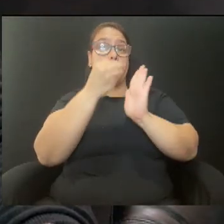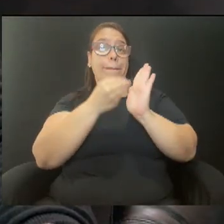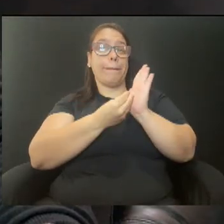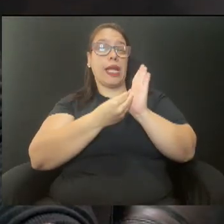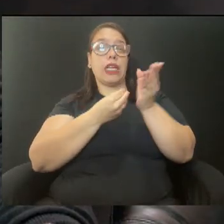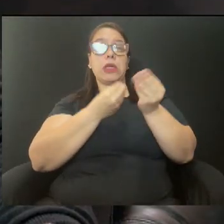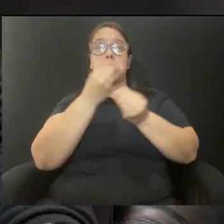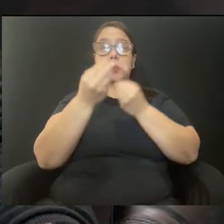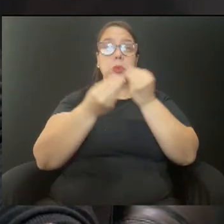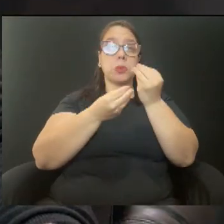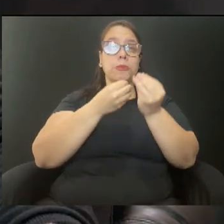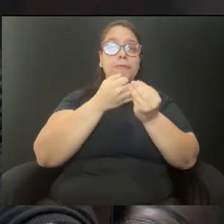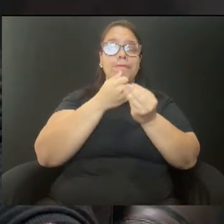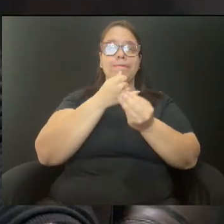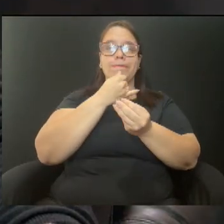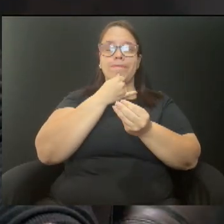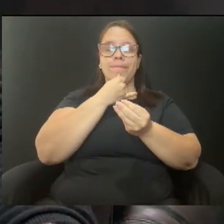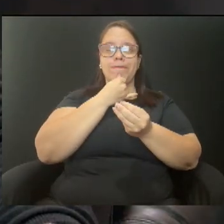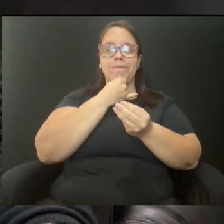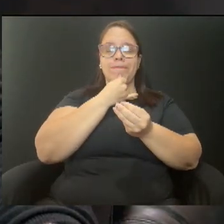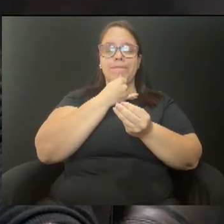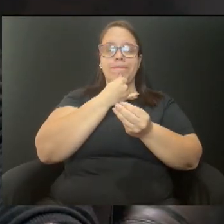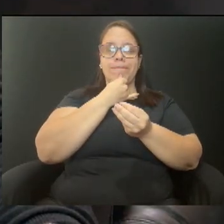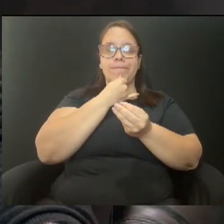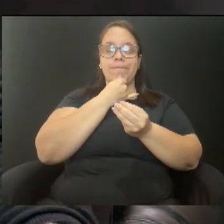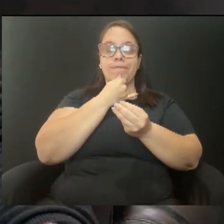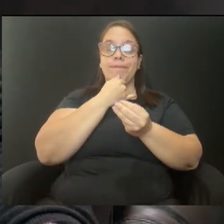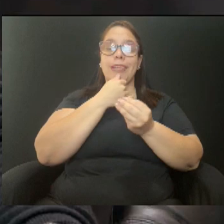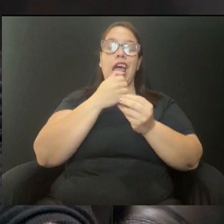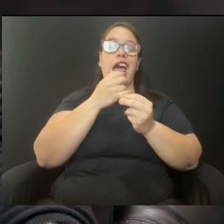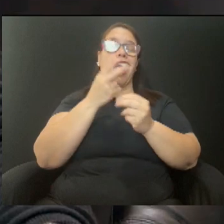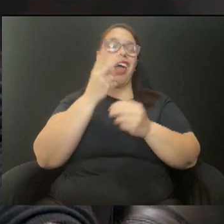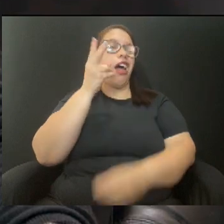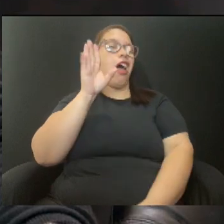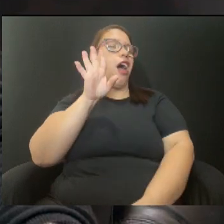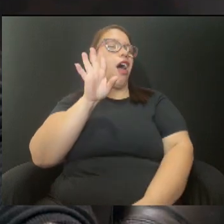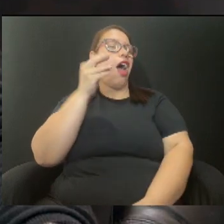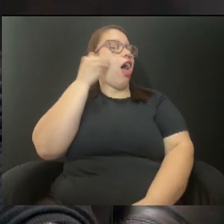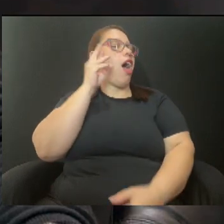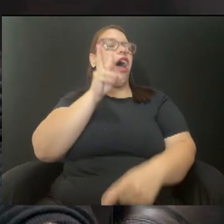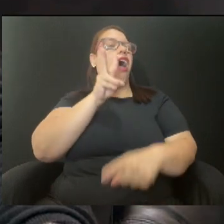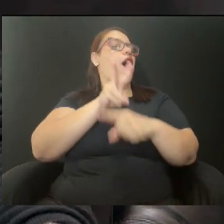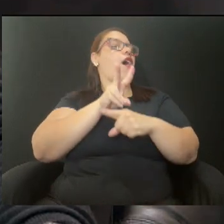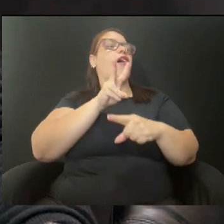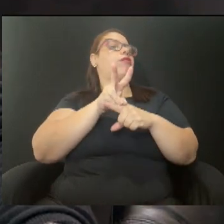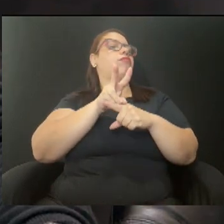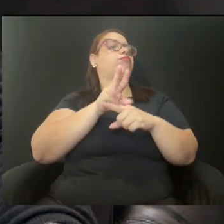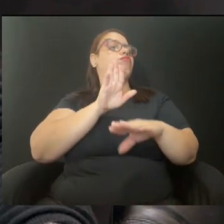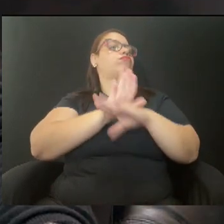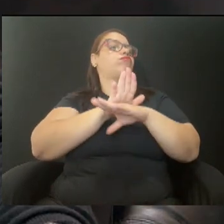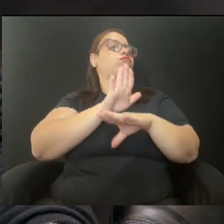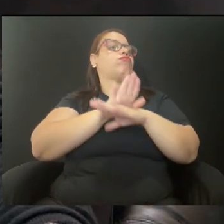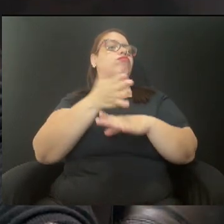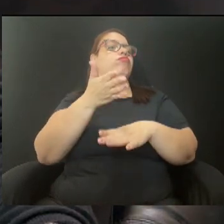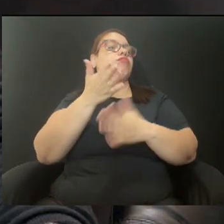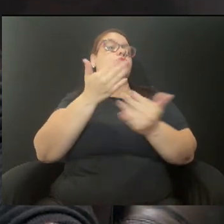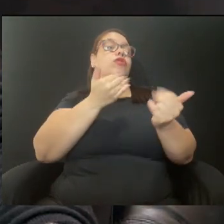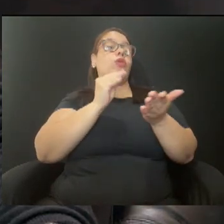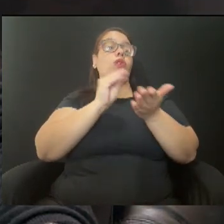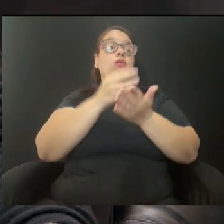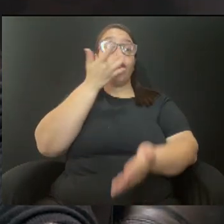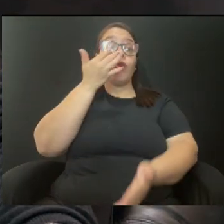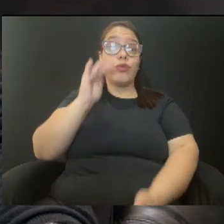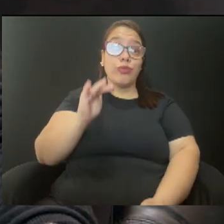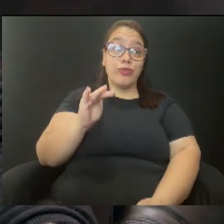muitas vezes. A gente tenta proteger esses jovens e crianças e entregar aquilo que às vezes faltou na infância. Então é